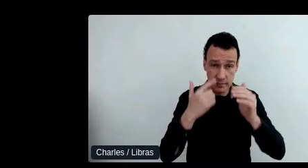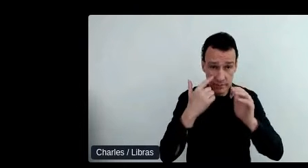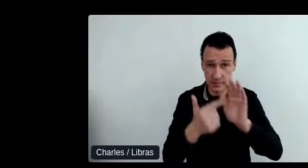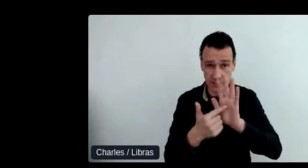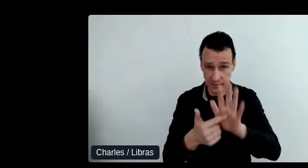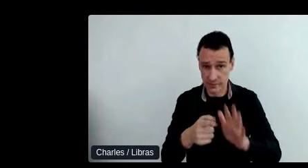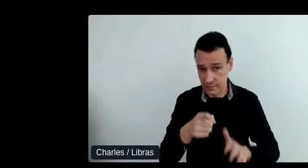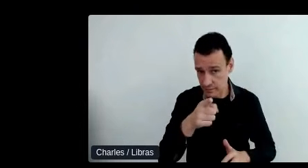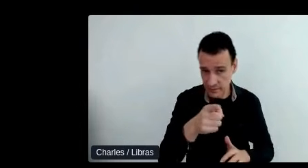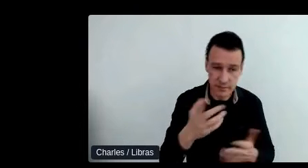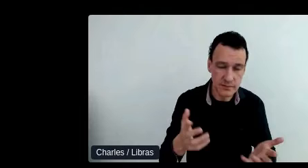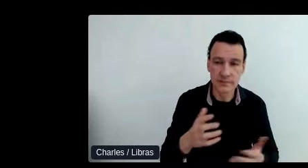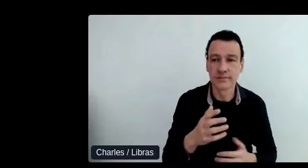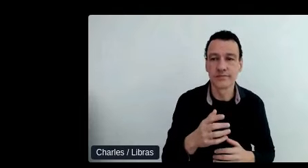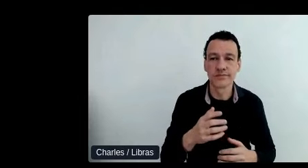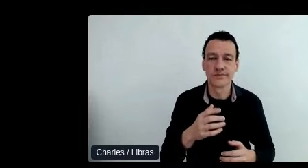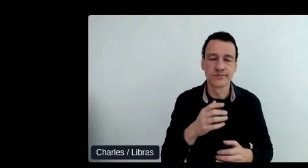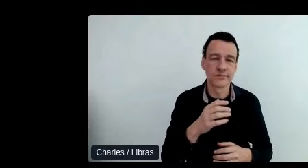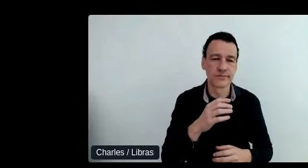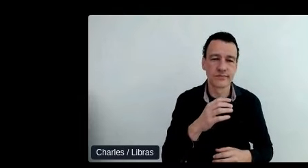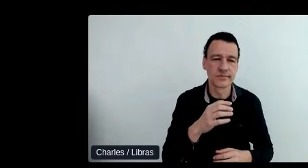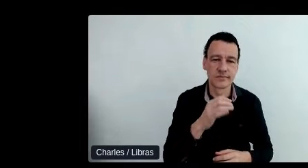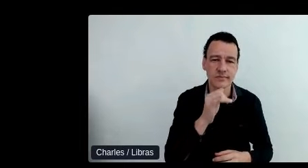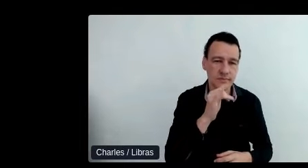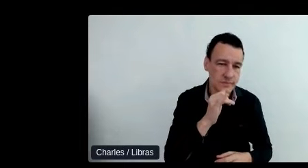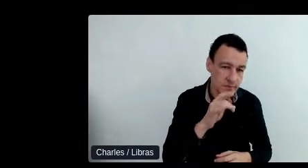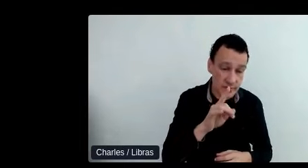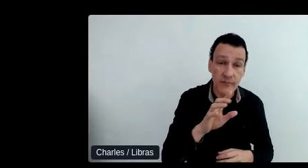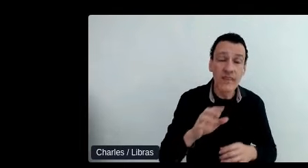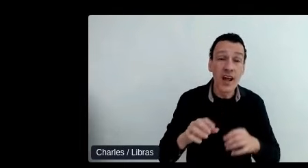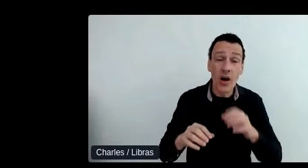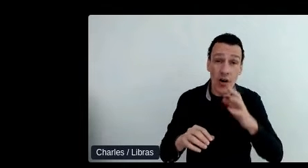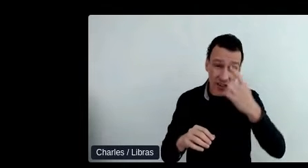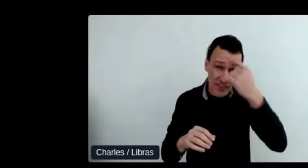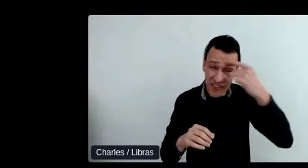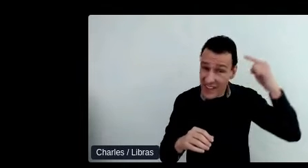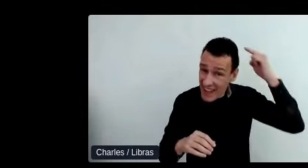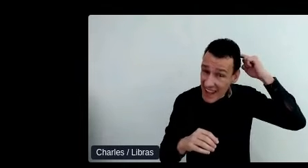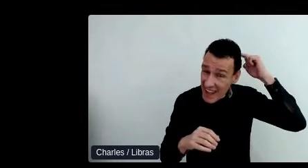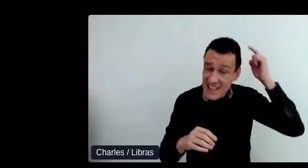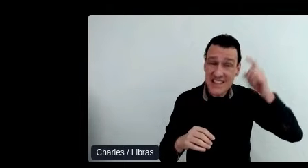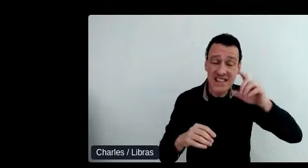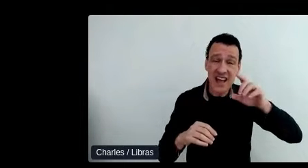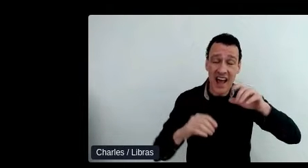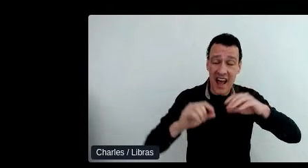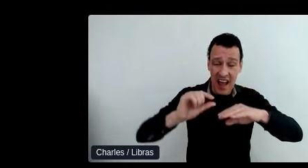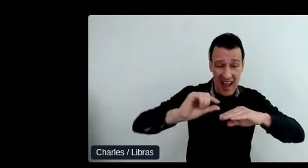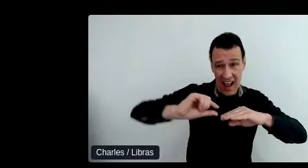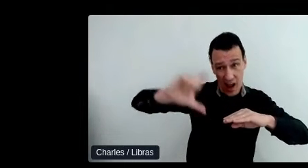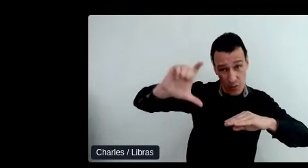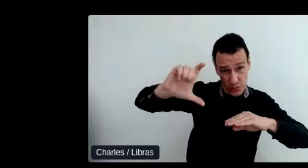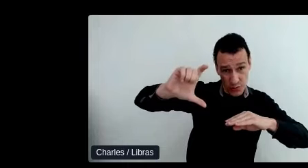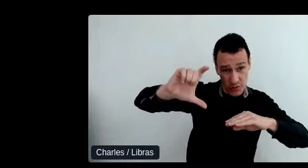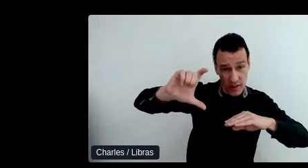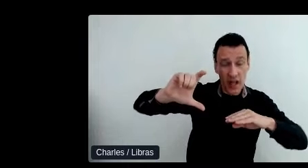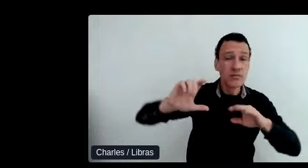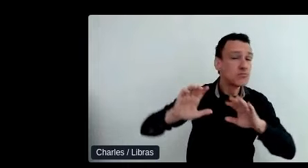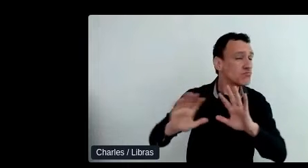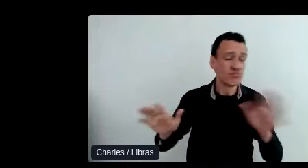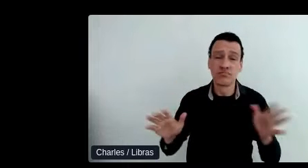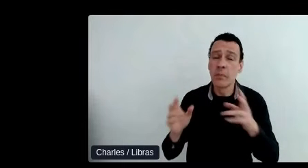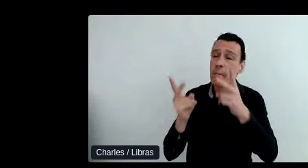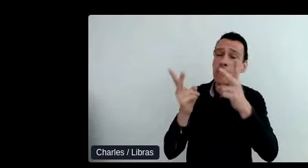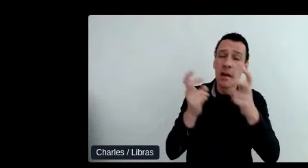para dar um exemplo, só, por exemplo, quando o viés é alto, passou assim direto, ele não acertou nada, acertou nenhum dos dados.